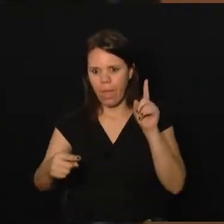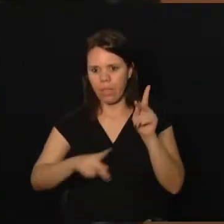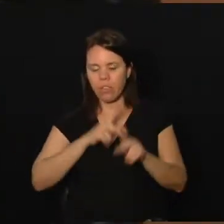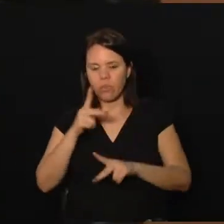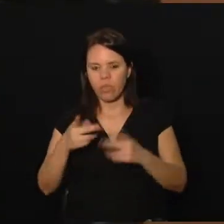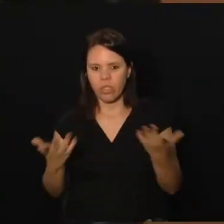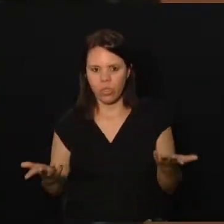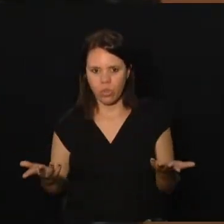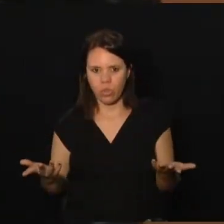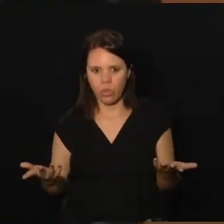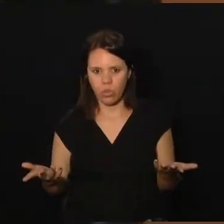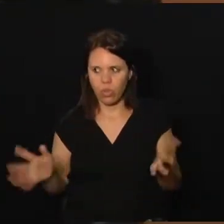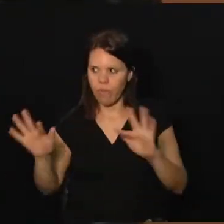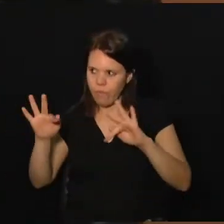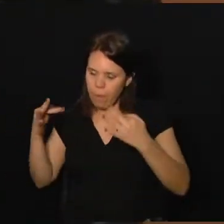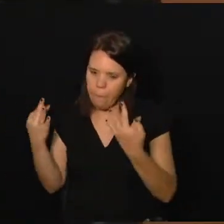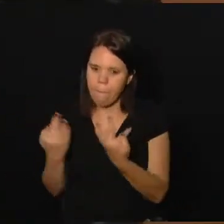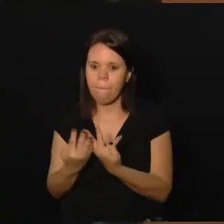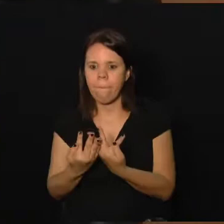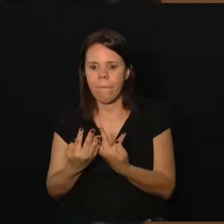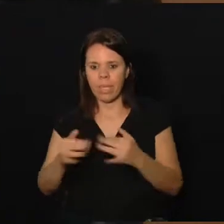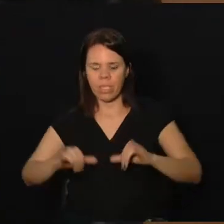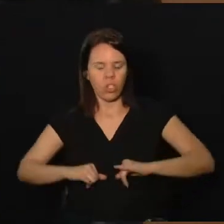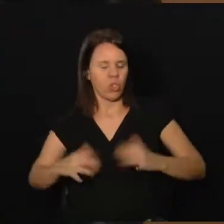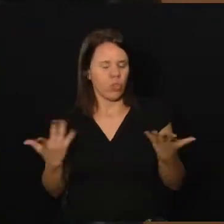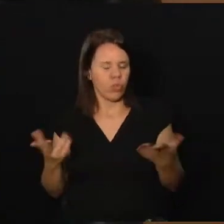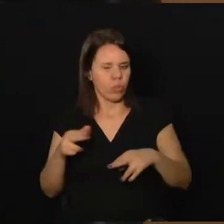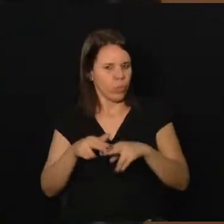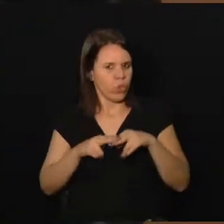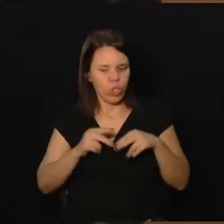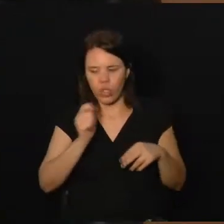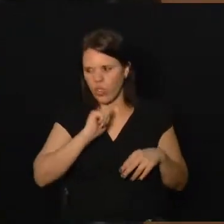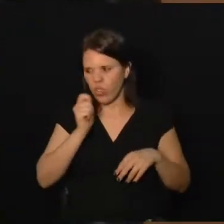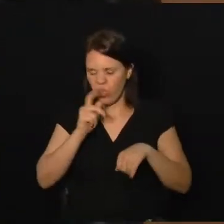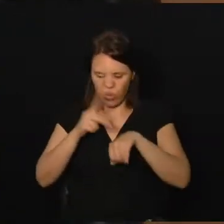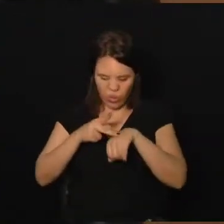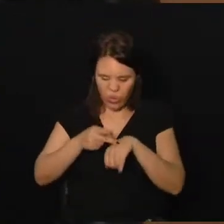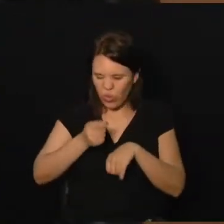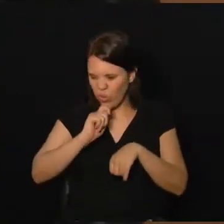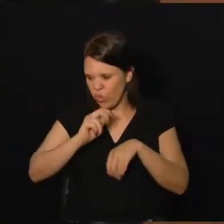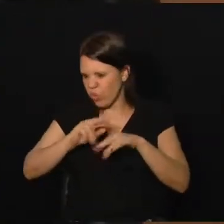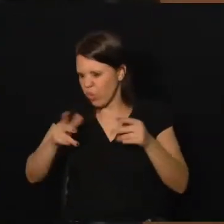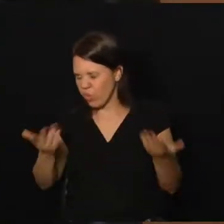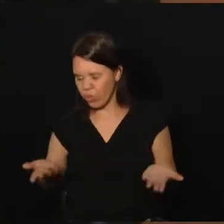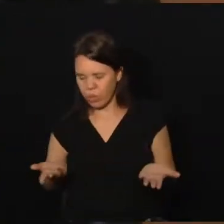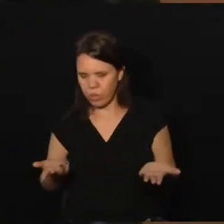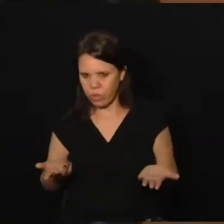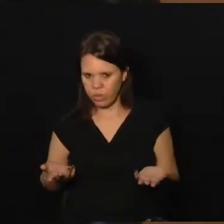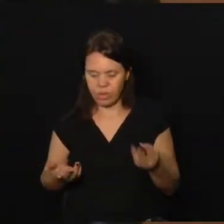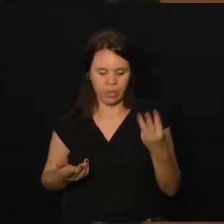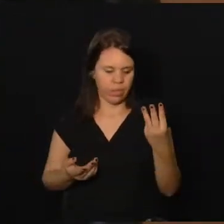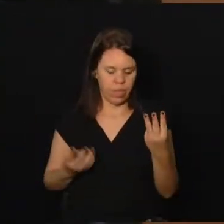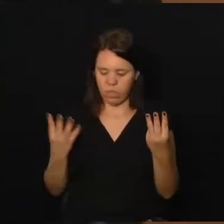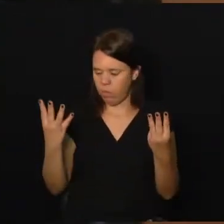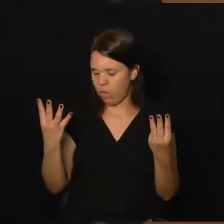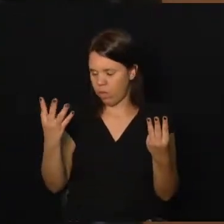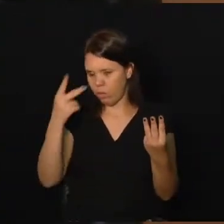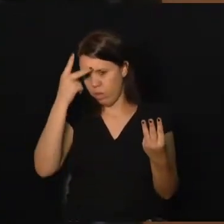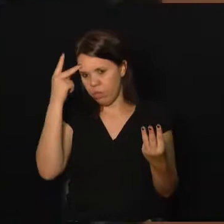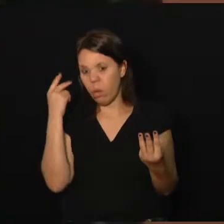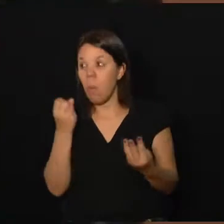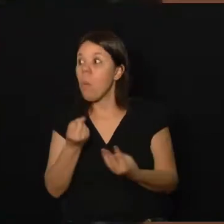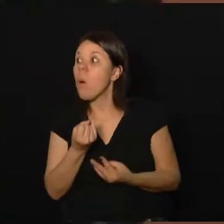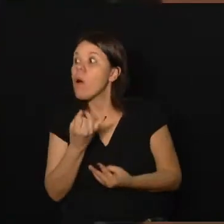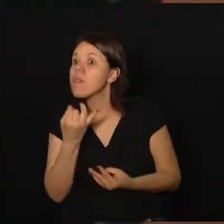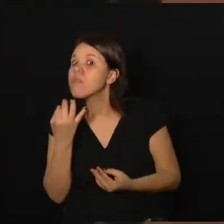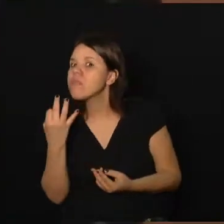1,5 milhão de famílias. Se você for colocar numa família de 3 a 4 pessoas, olha o número que